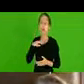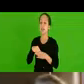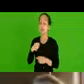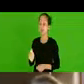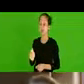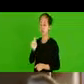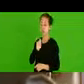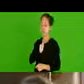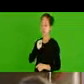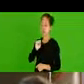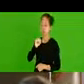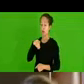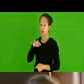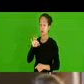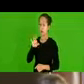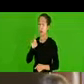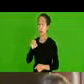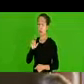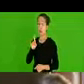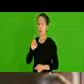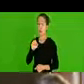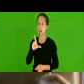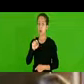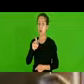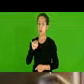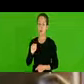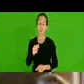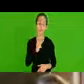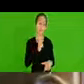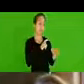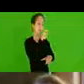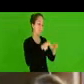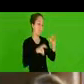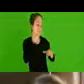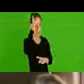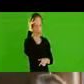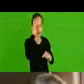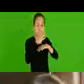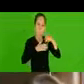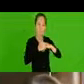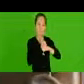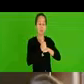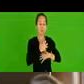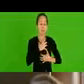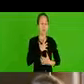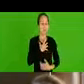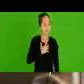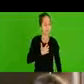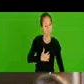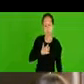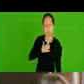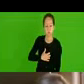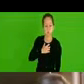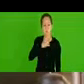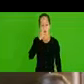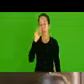os antropólogos ficam muito bravos que a gente da educação fala que faz etnografia, porque eles ficam anos a fim